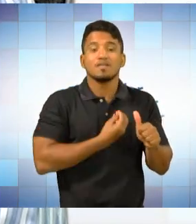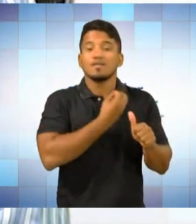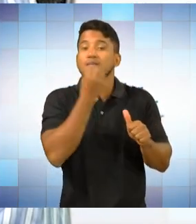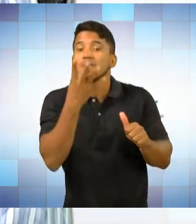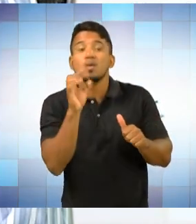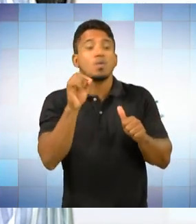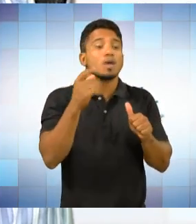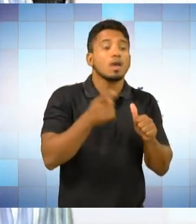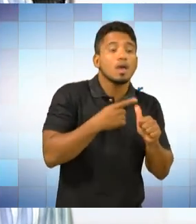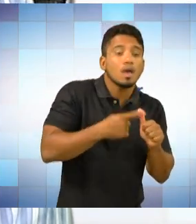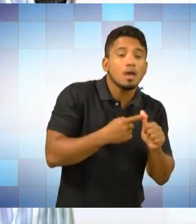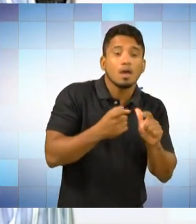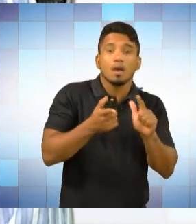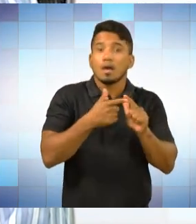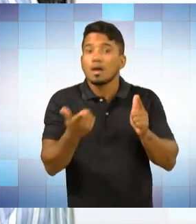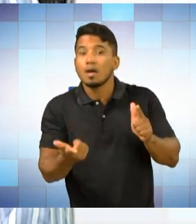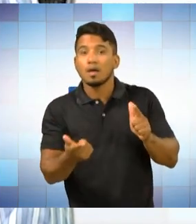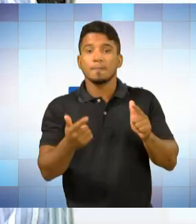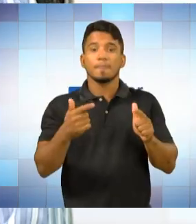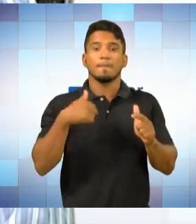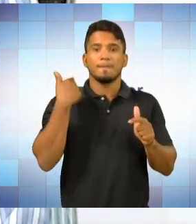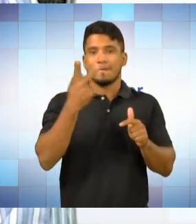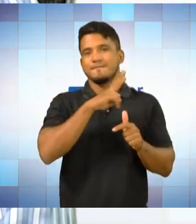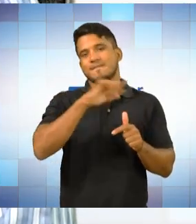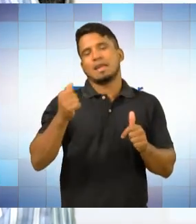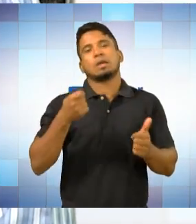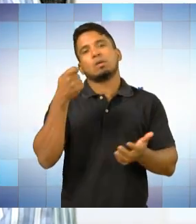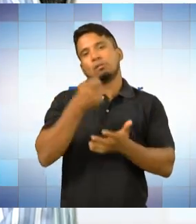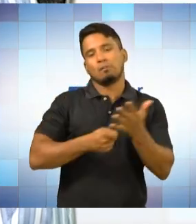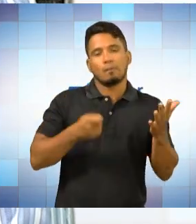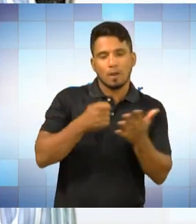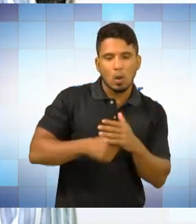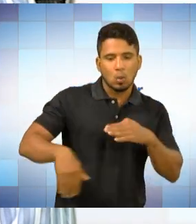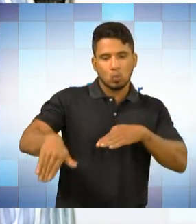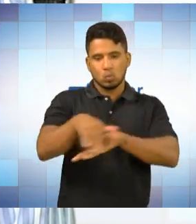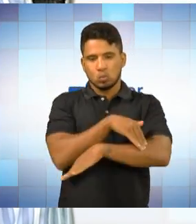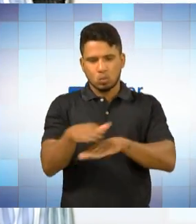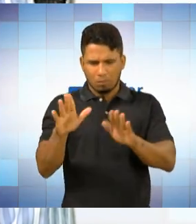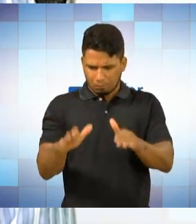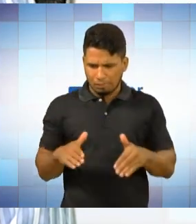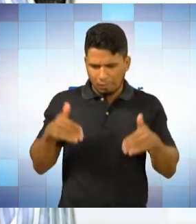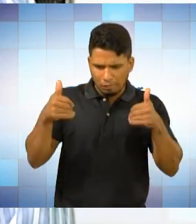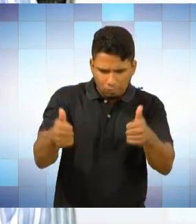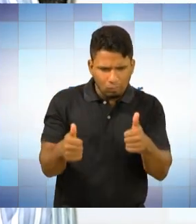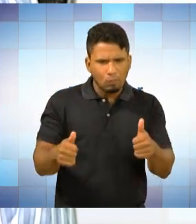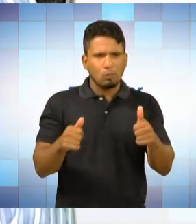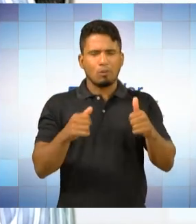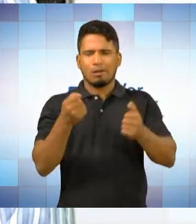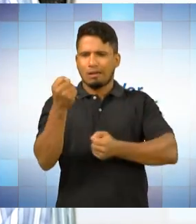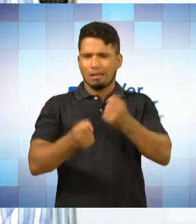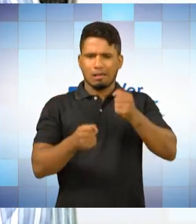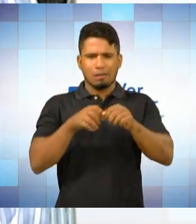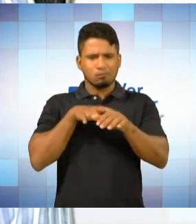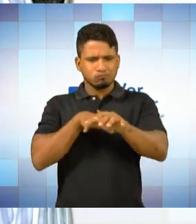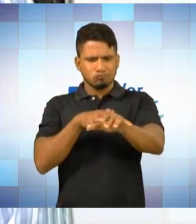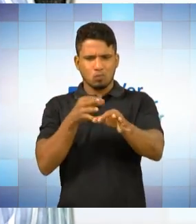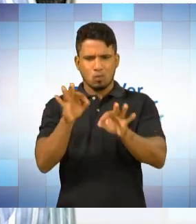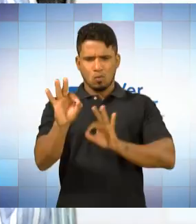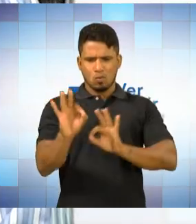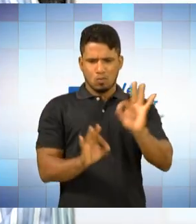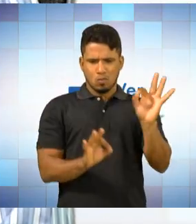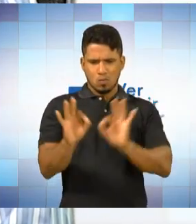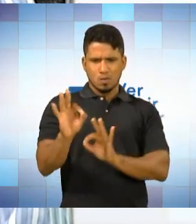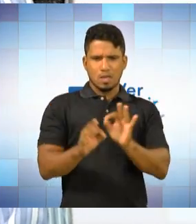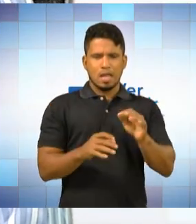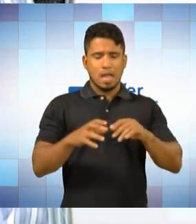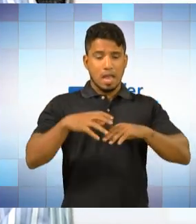vivam com dignidade, é claro que nós vamos exigir ruas bem pavimentadas, um trânsito organizado,